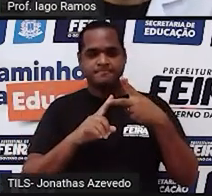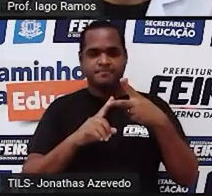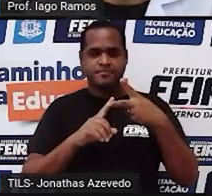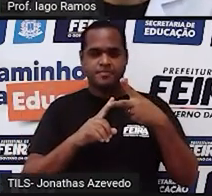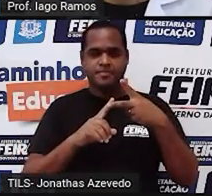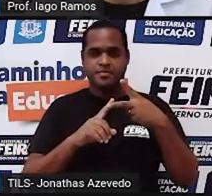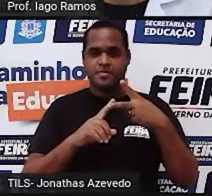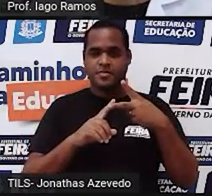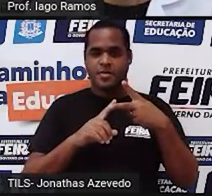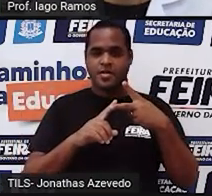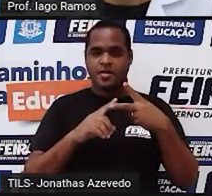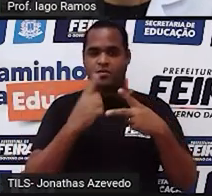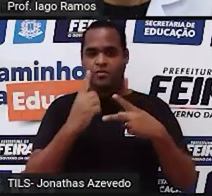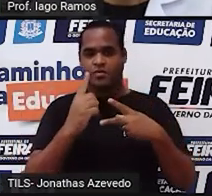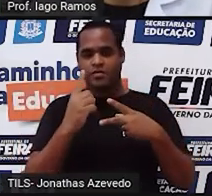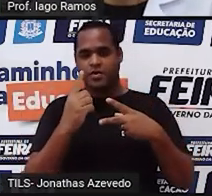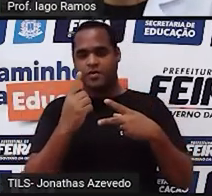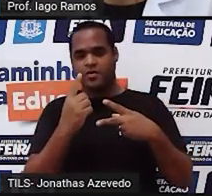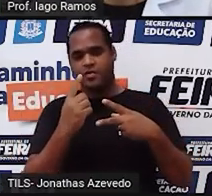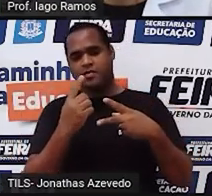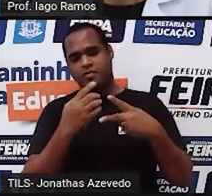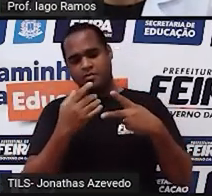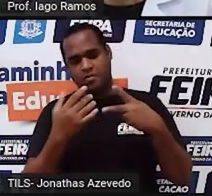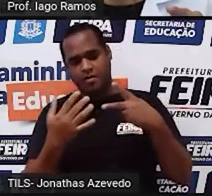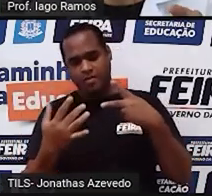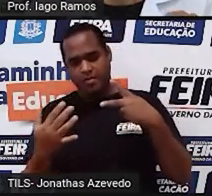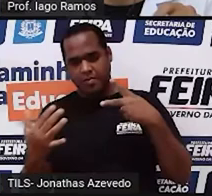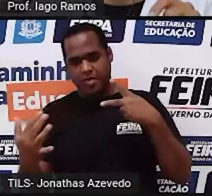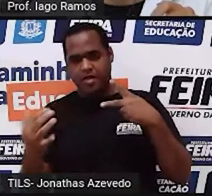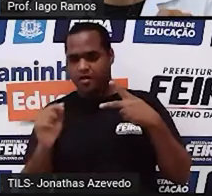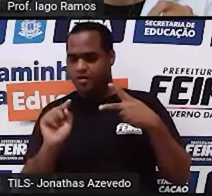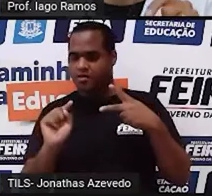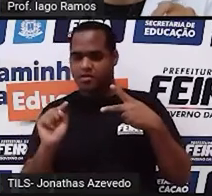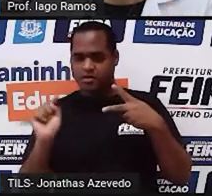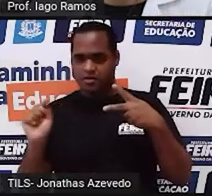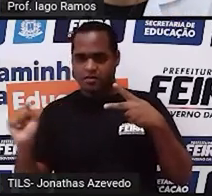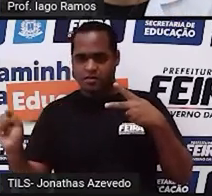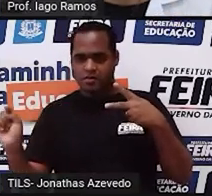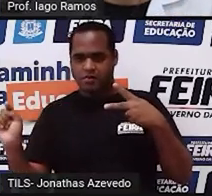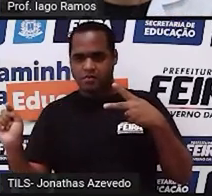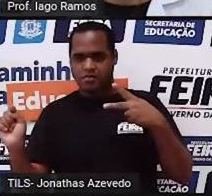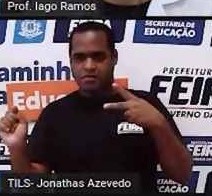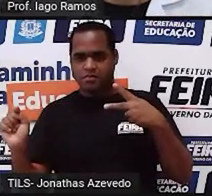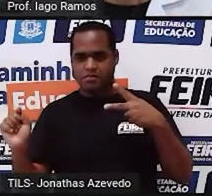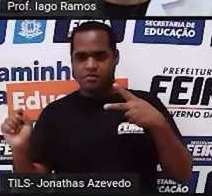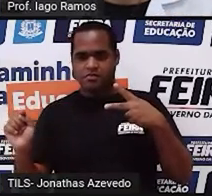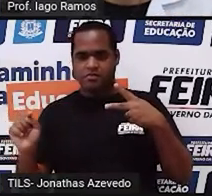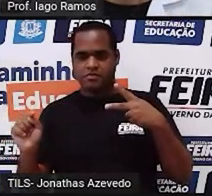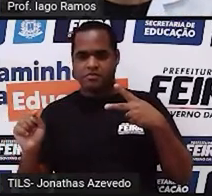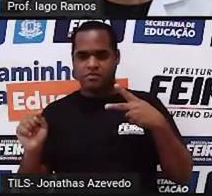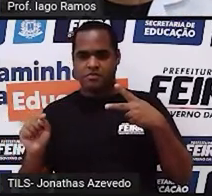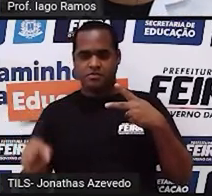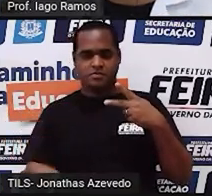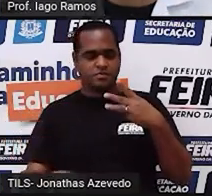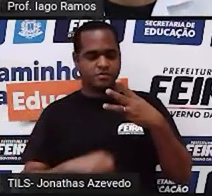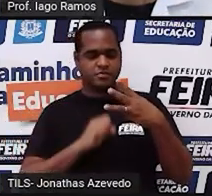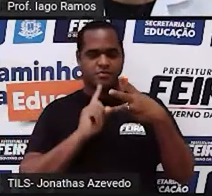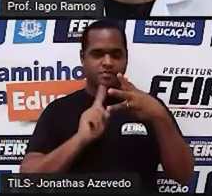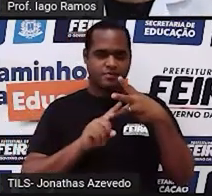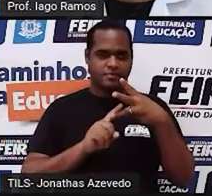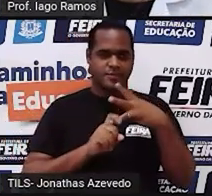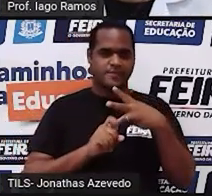é o número 1,4 17280 cinco...